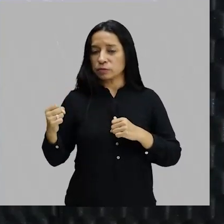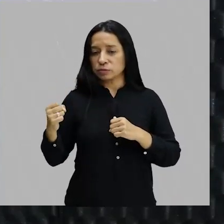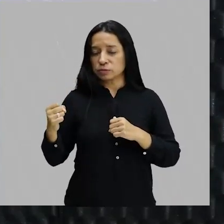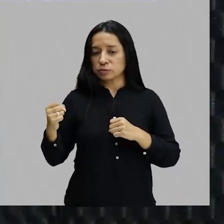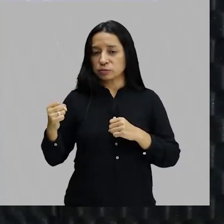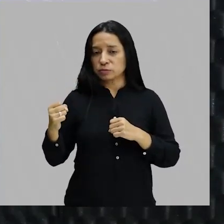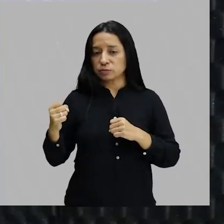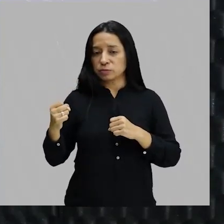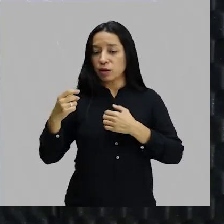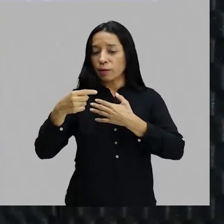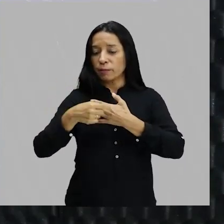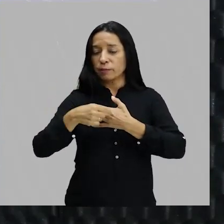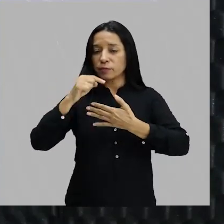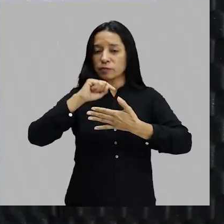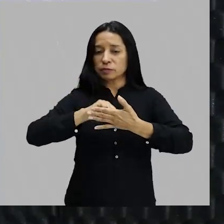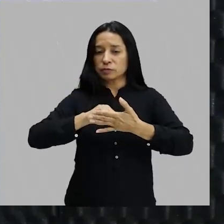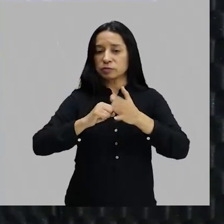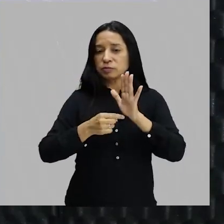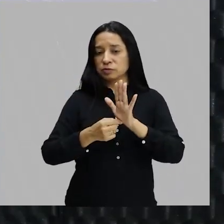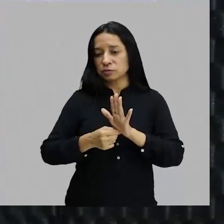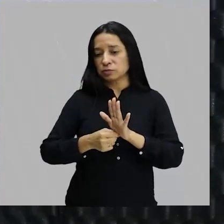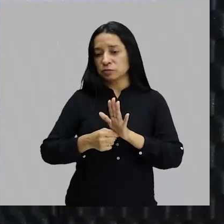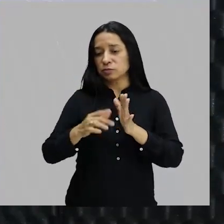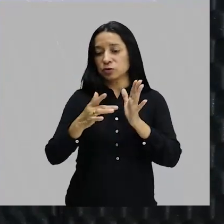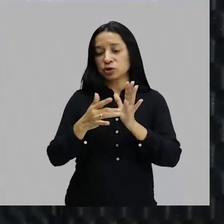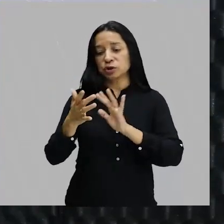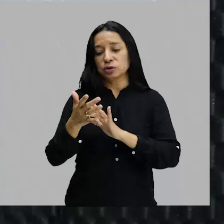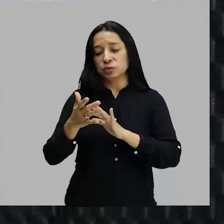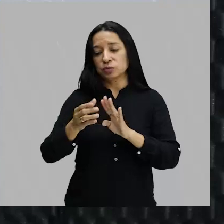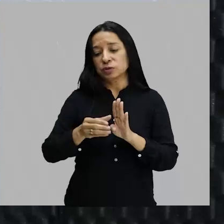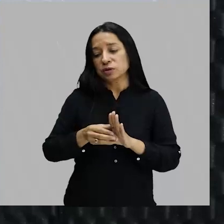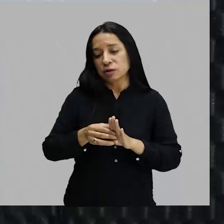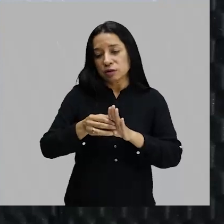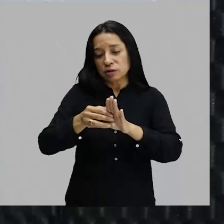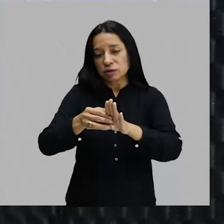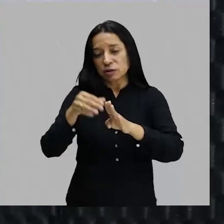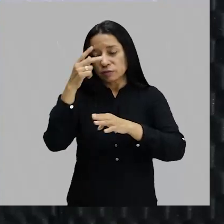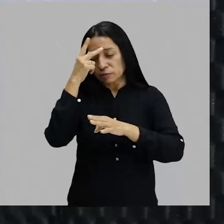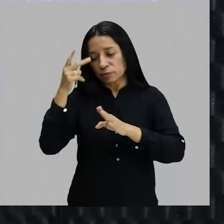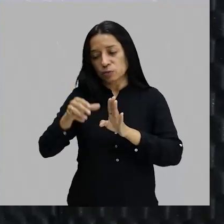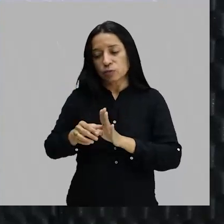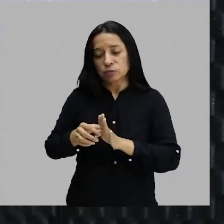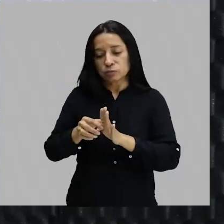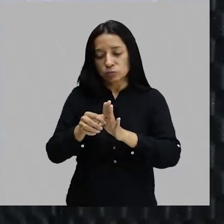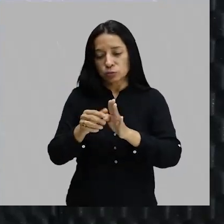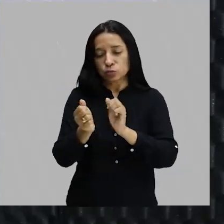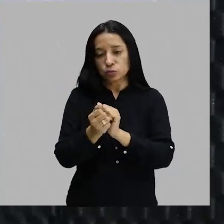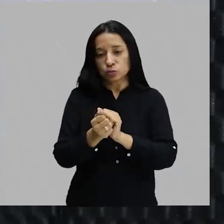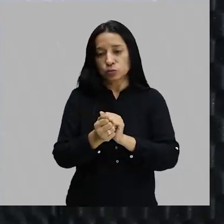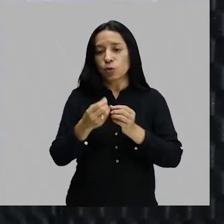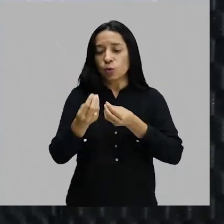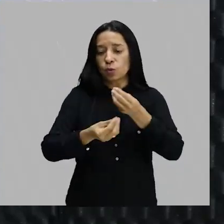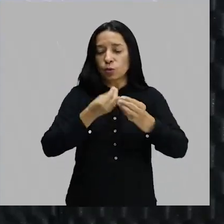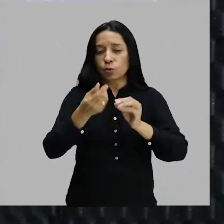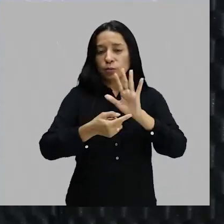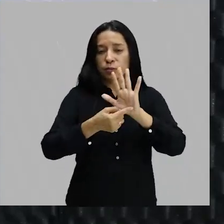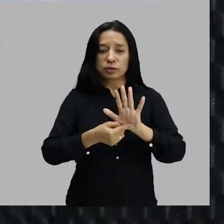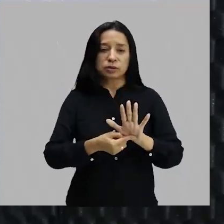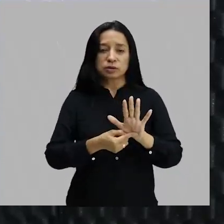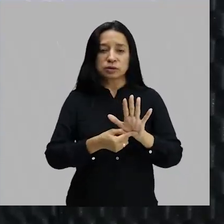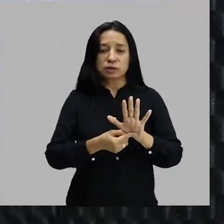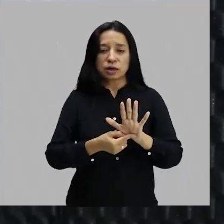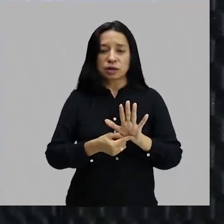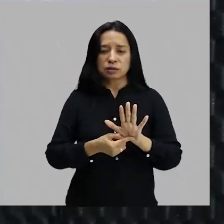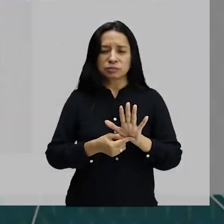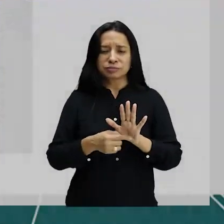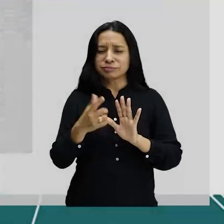seria a Jesus Cristo que leva o rebanho, entre outras coisas. Como isso era representado sem muita